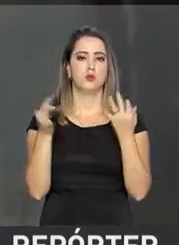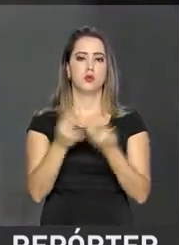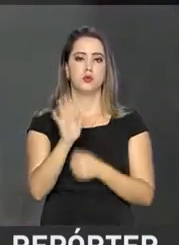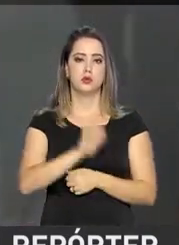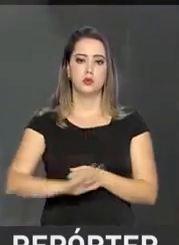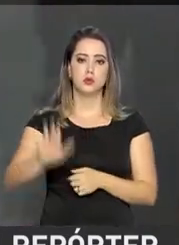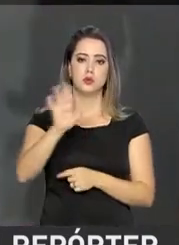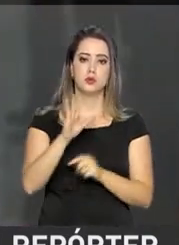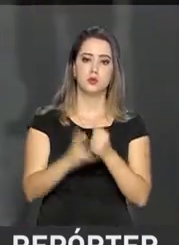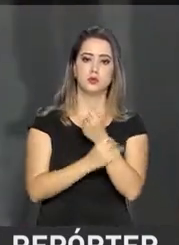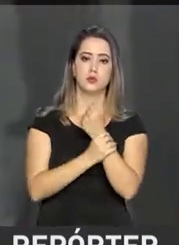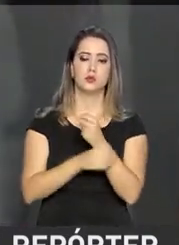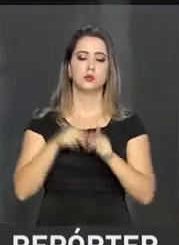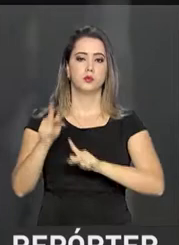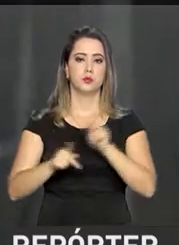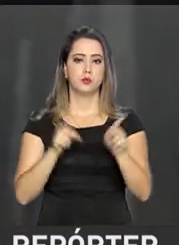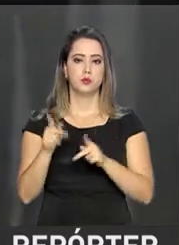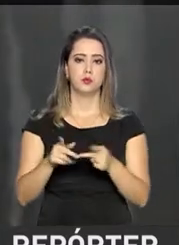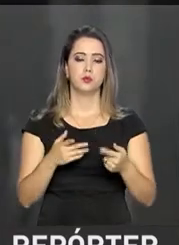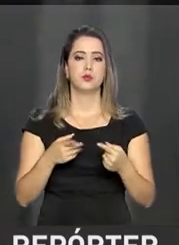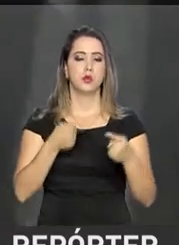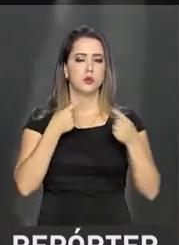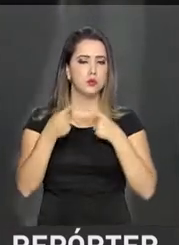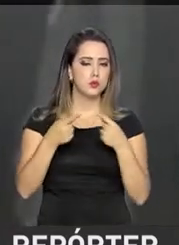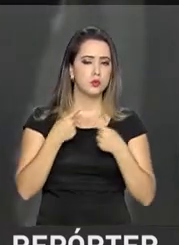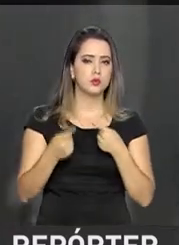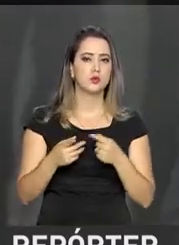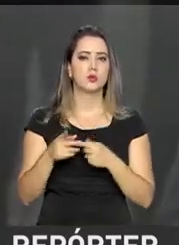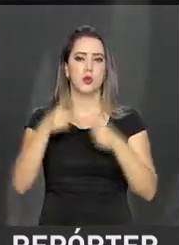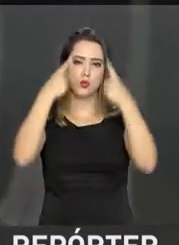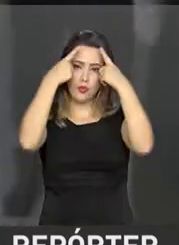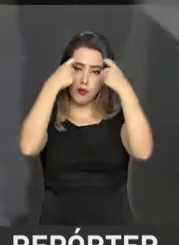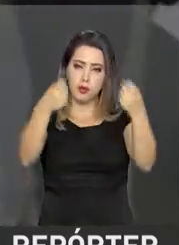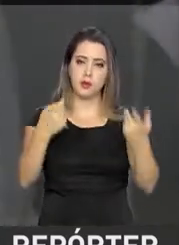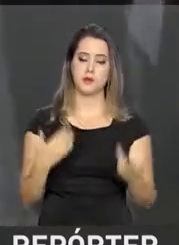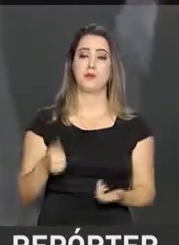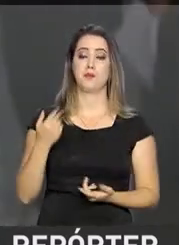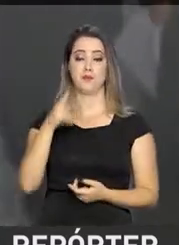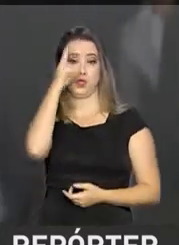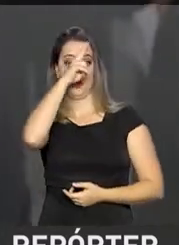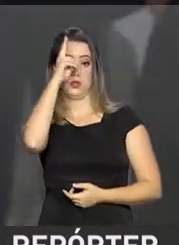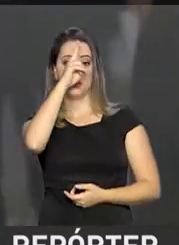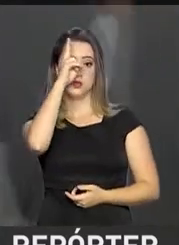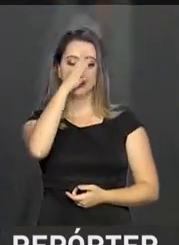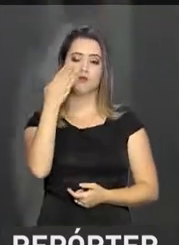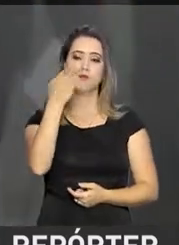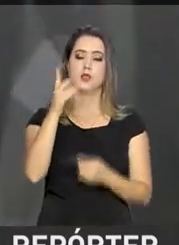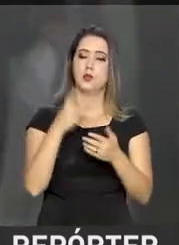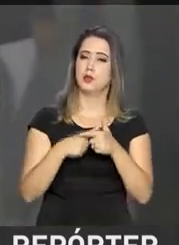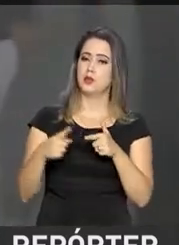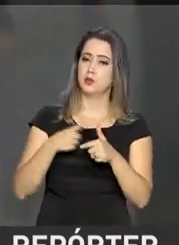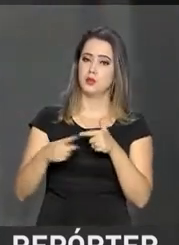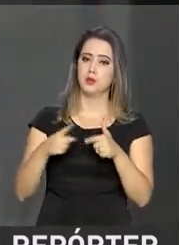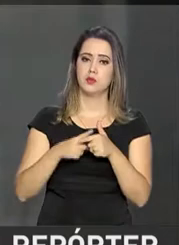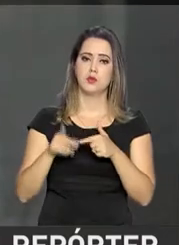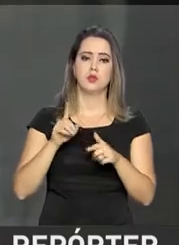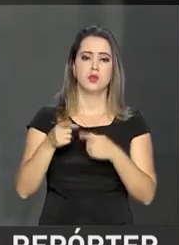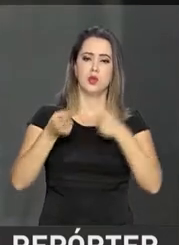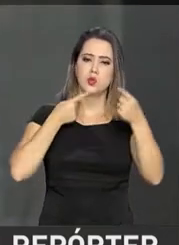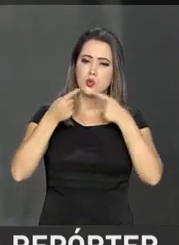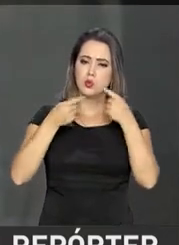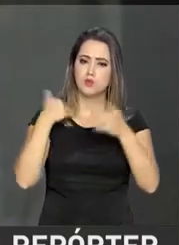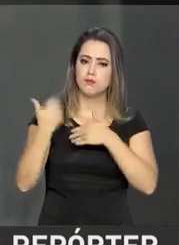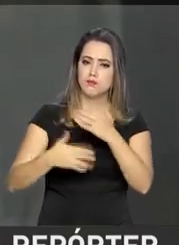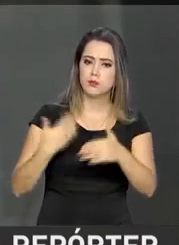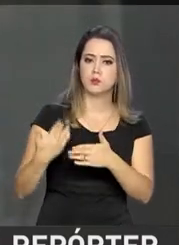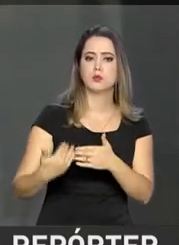o Laboratório de Estudos da Violência. A gente lembra que essa questão da segurança pública, né, Roberto, tem sido aí um debate aqui